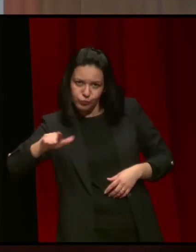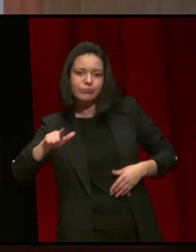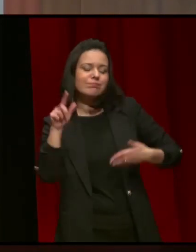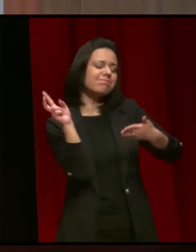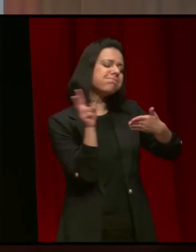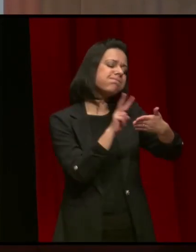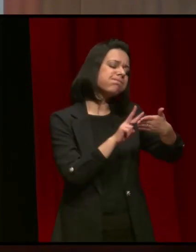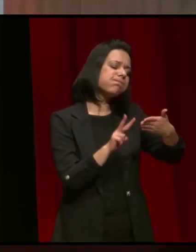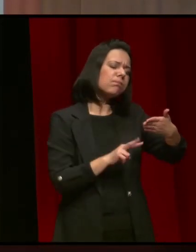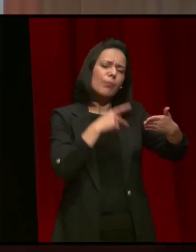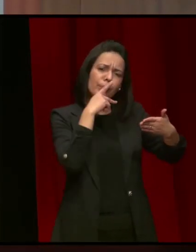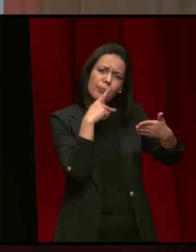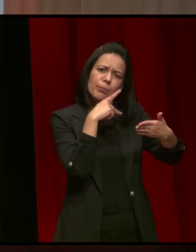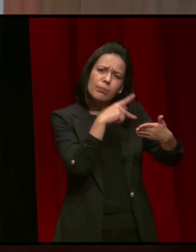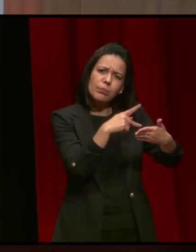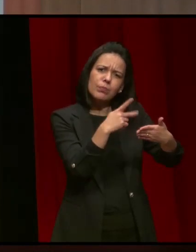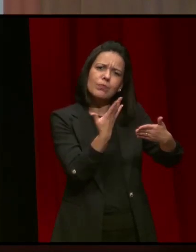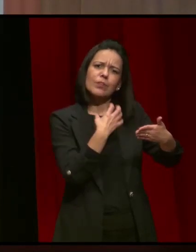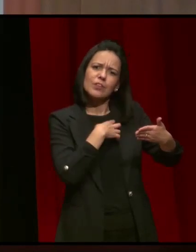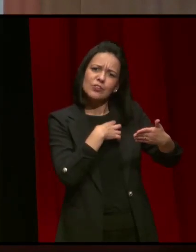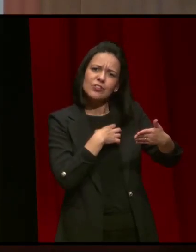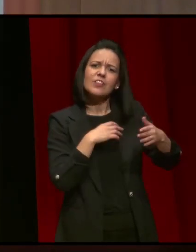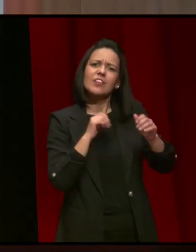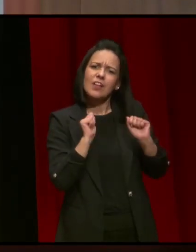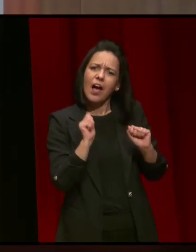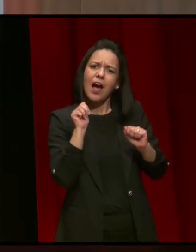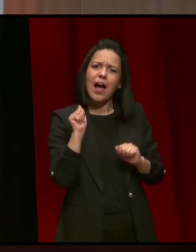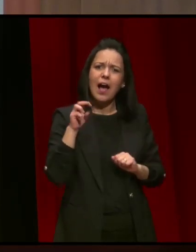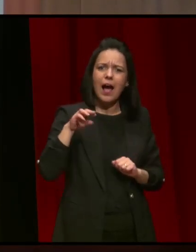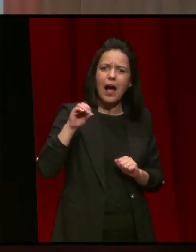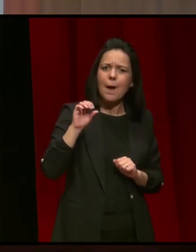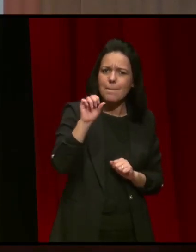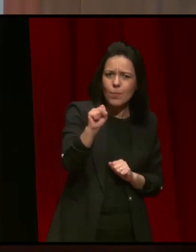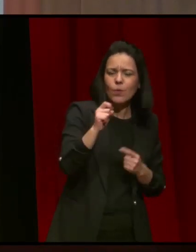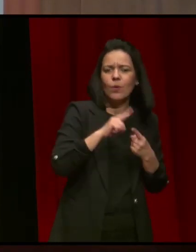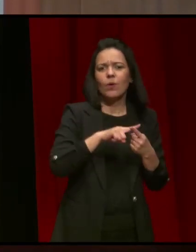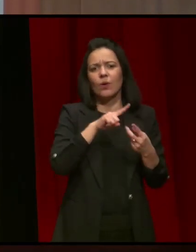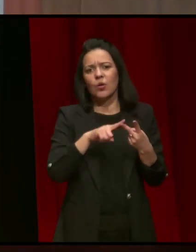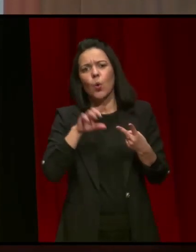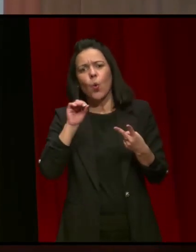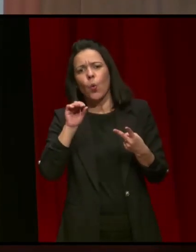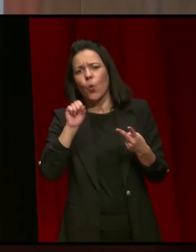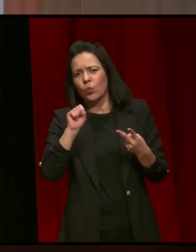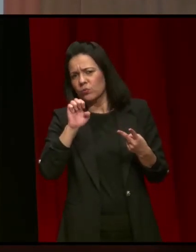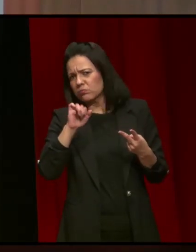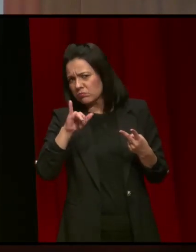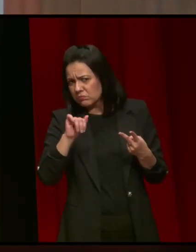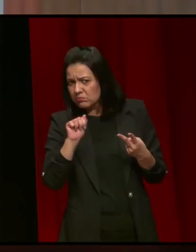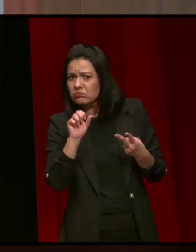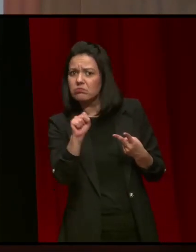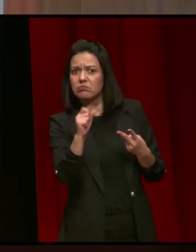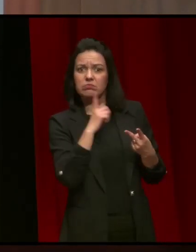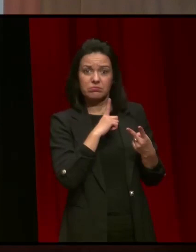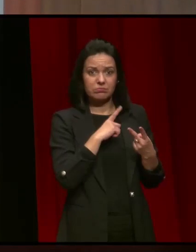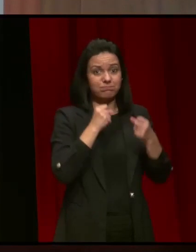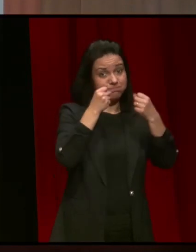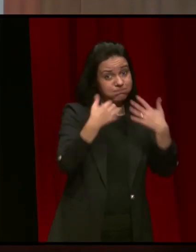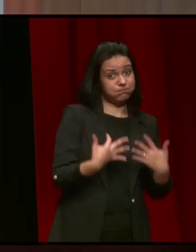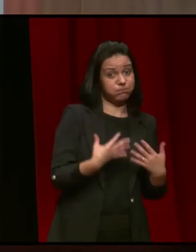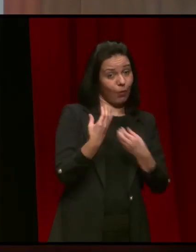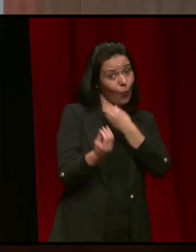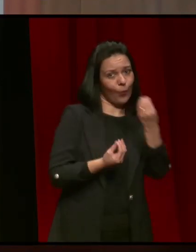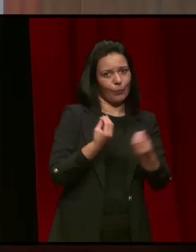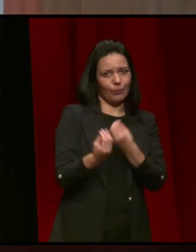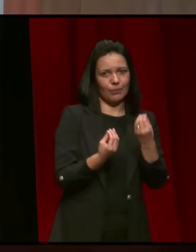né? Não sabia que a Amós estava falando sobre isso, que Oséias falou isso, né? E eu terminei agora Oséias, é interessante